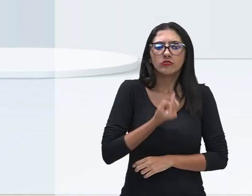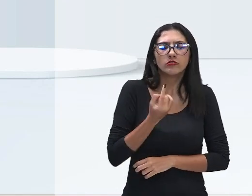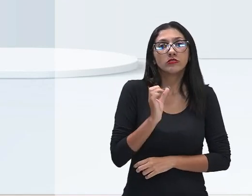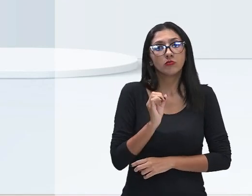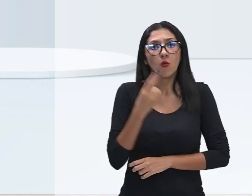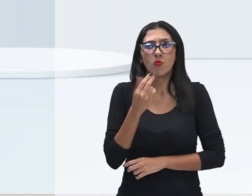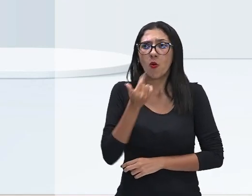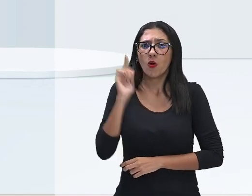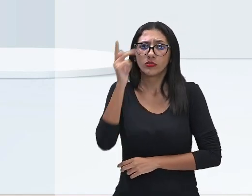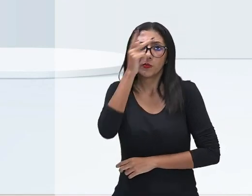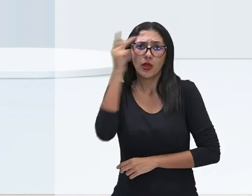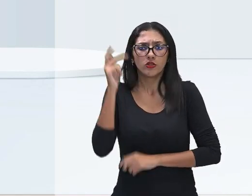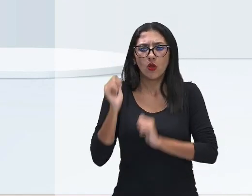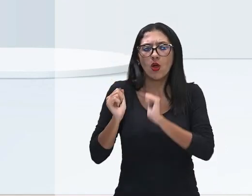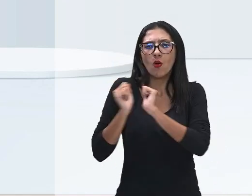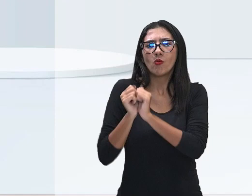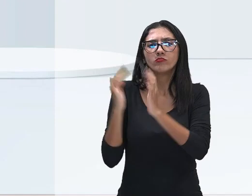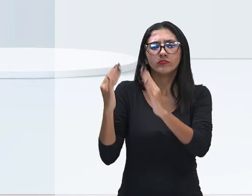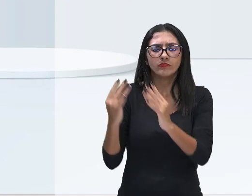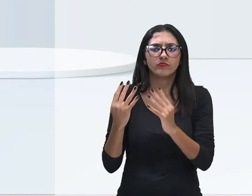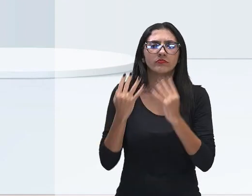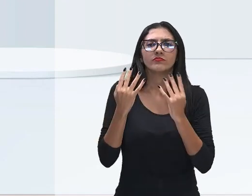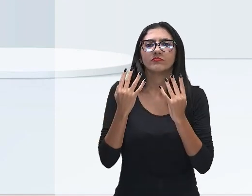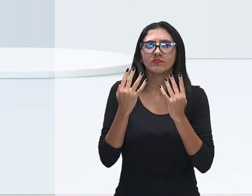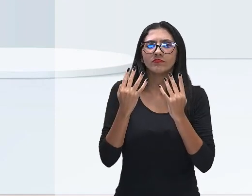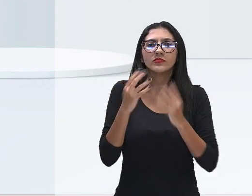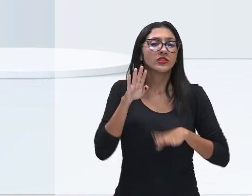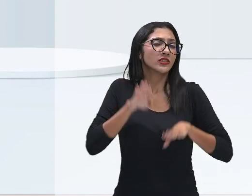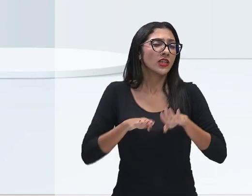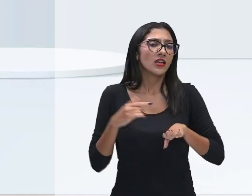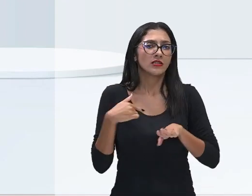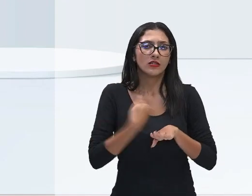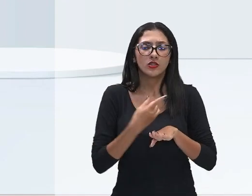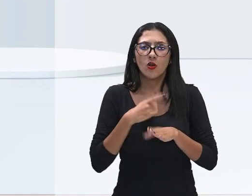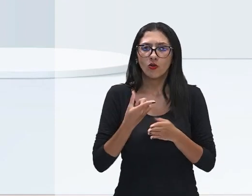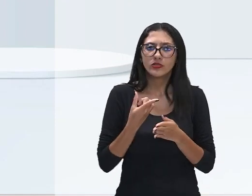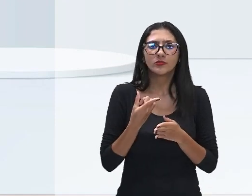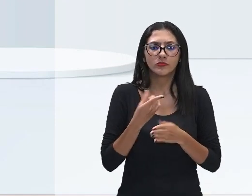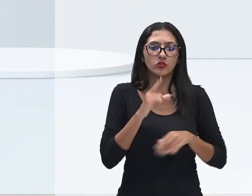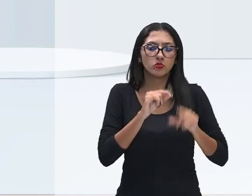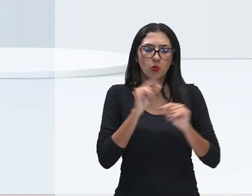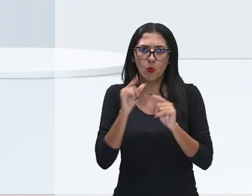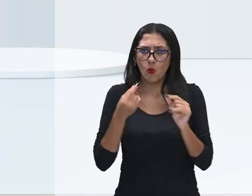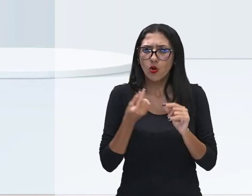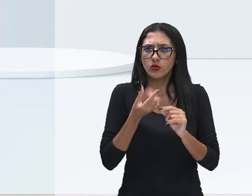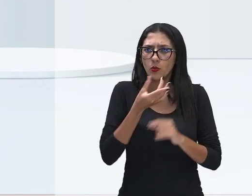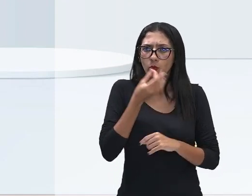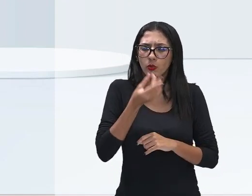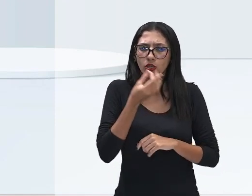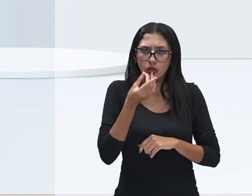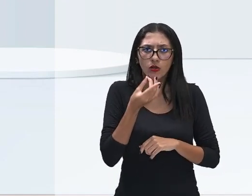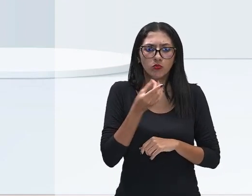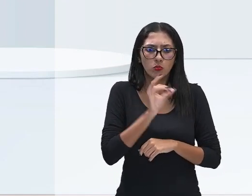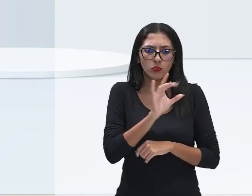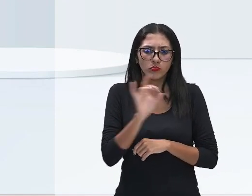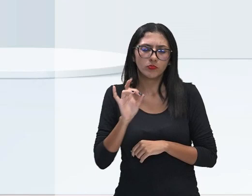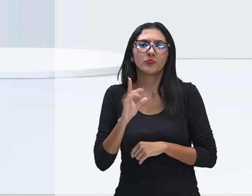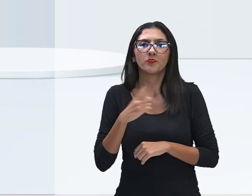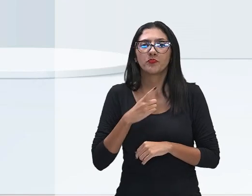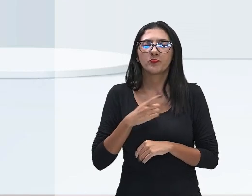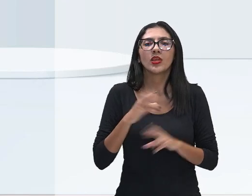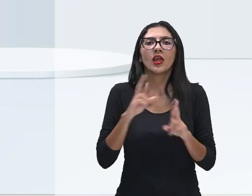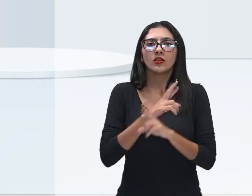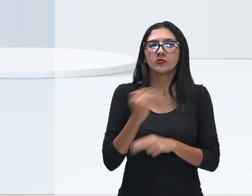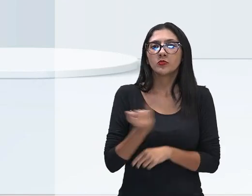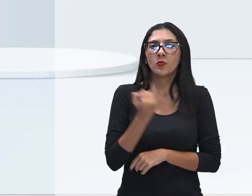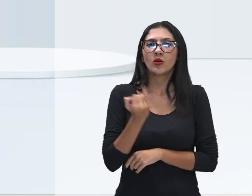me observando, porque cada decisão que nós tomamos tem um potencial de impactar não só